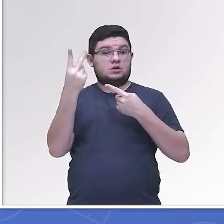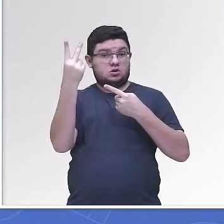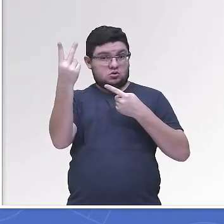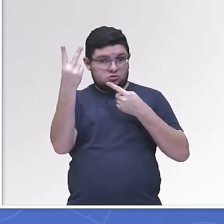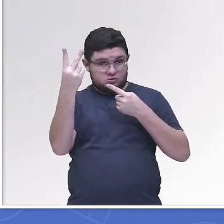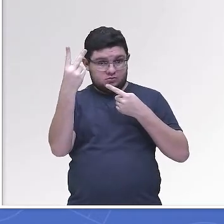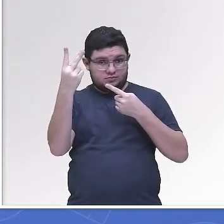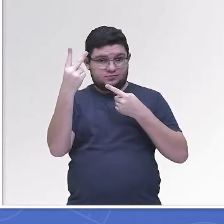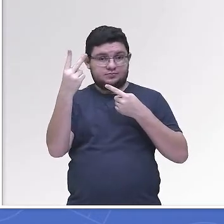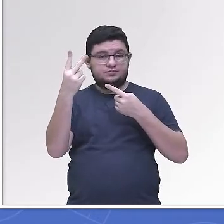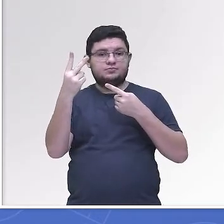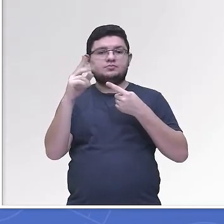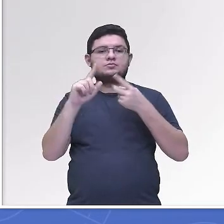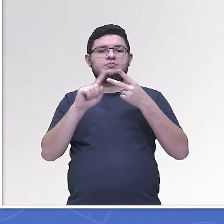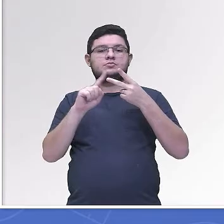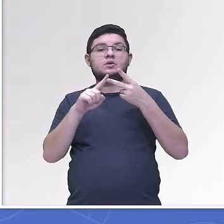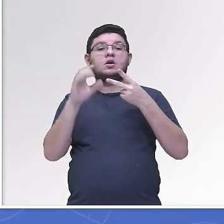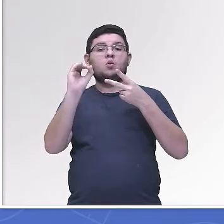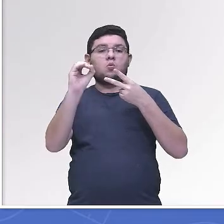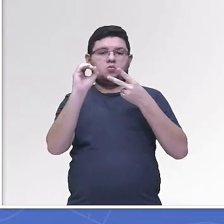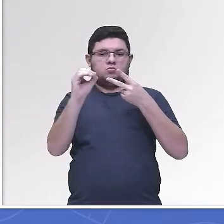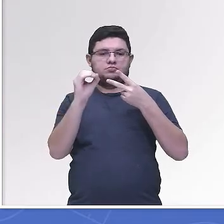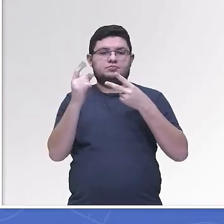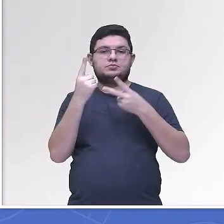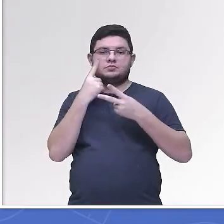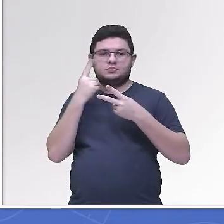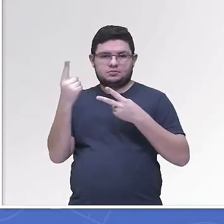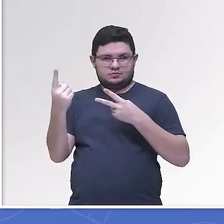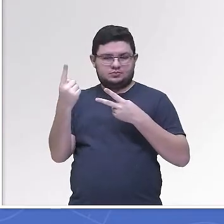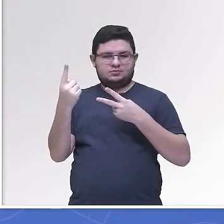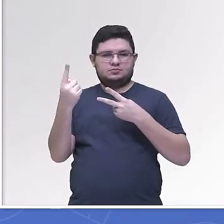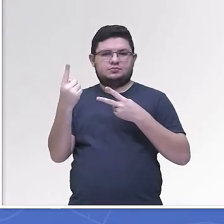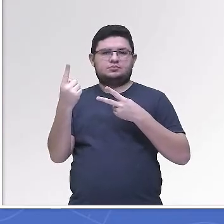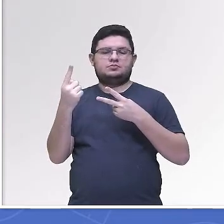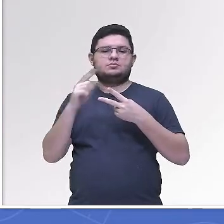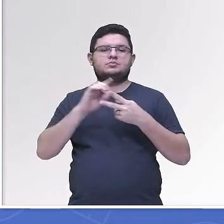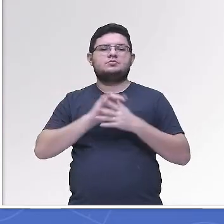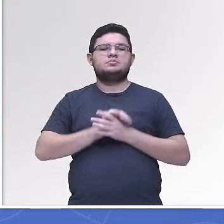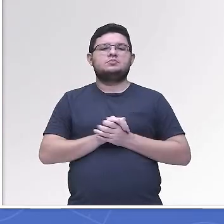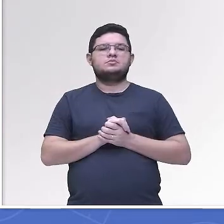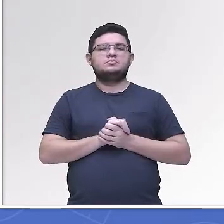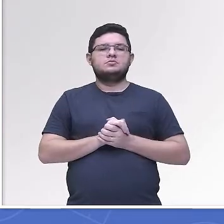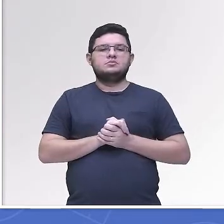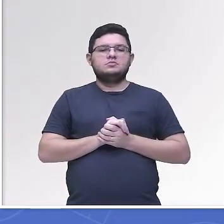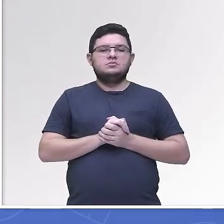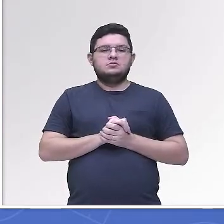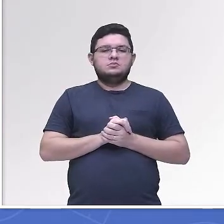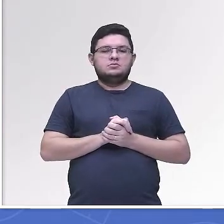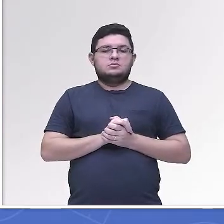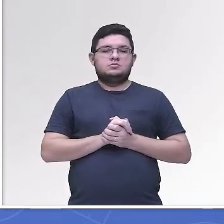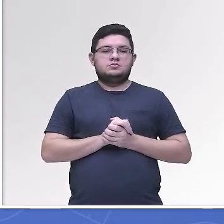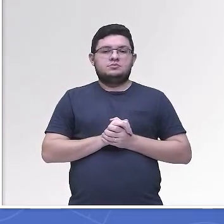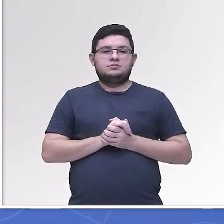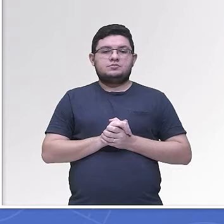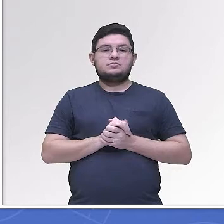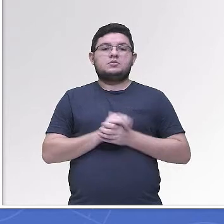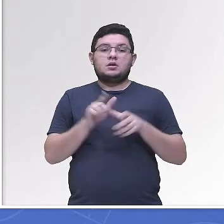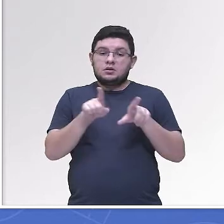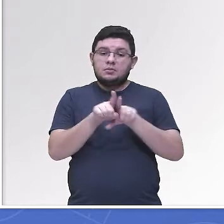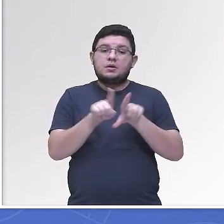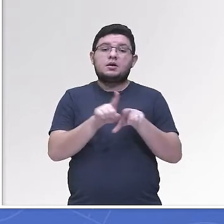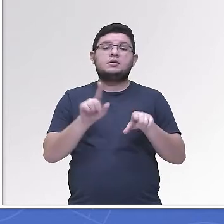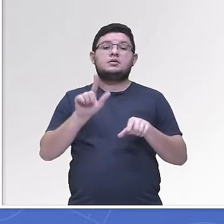simples, e a água, que é a substância pura composta, formada por um átomo de oxigênio e 2 átomos de hidrogênio. E tem o